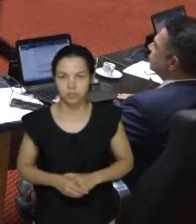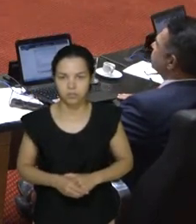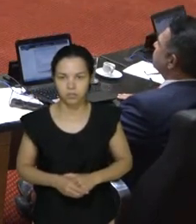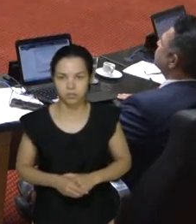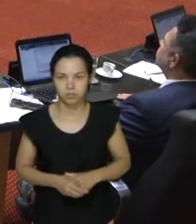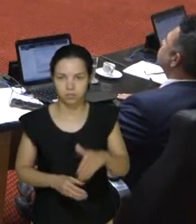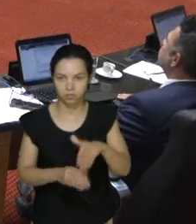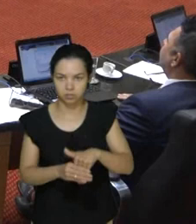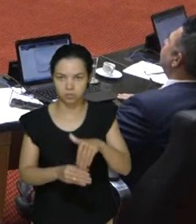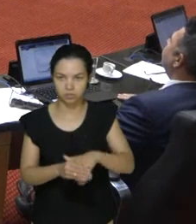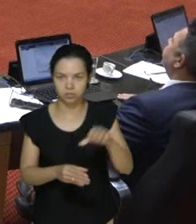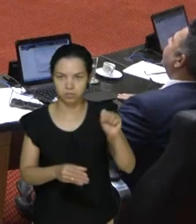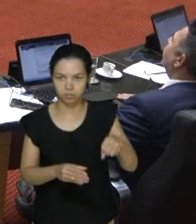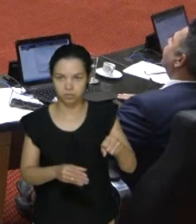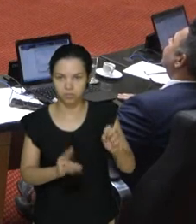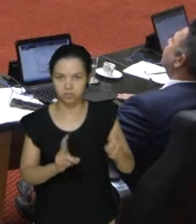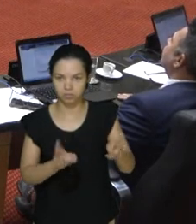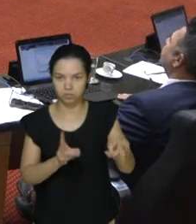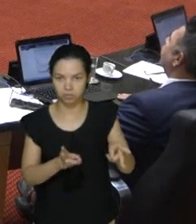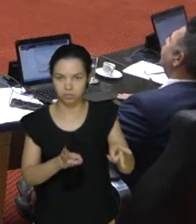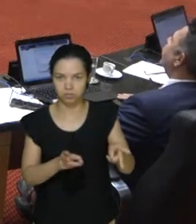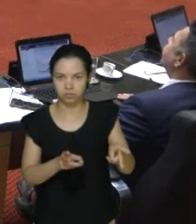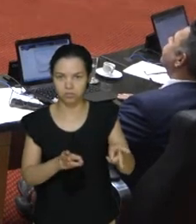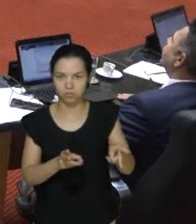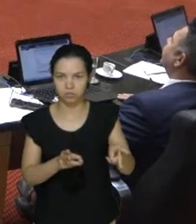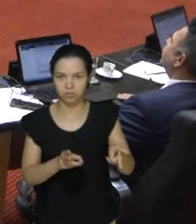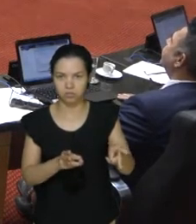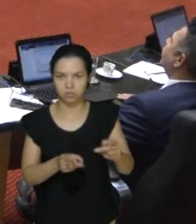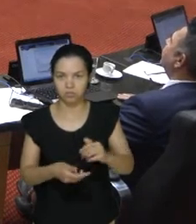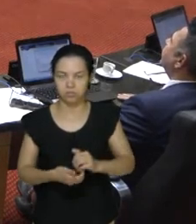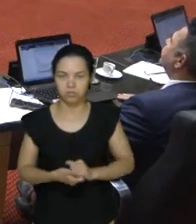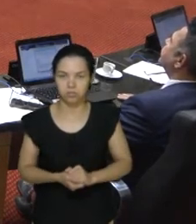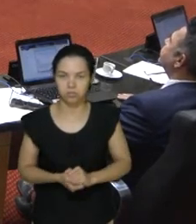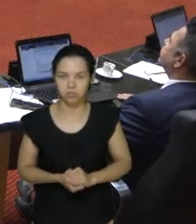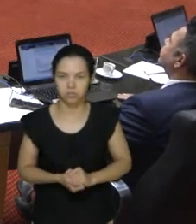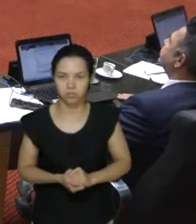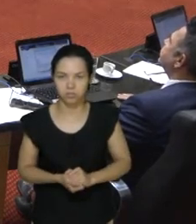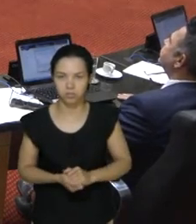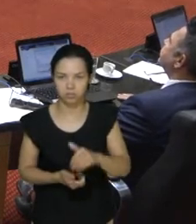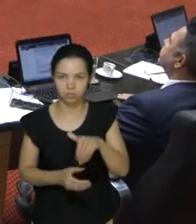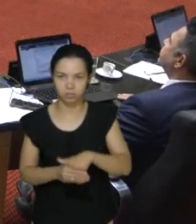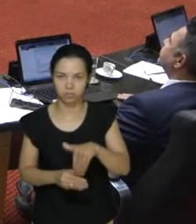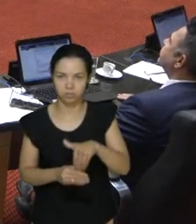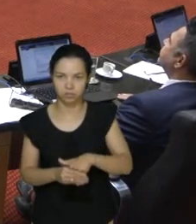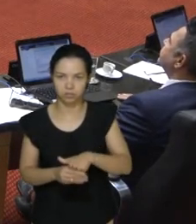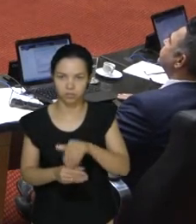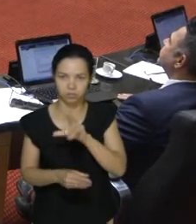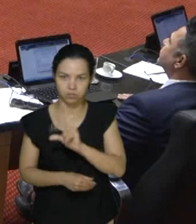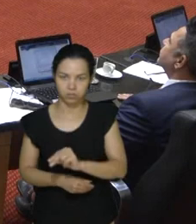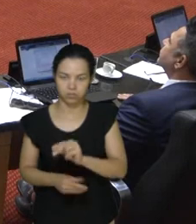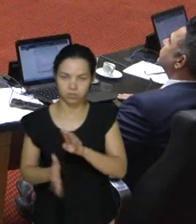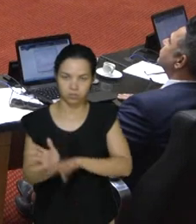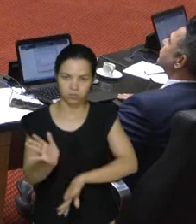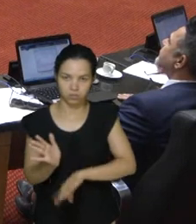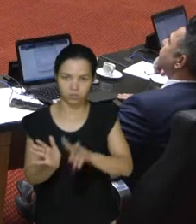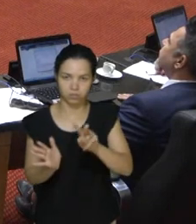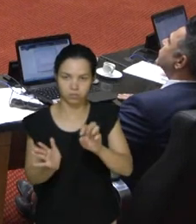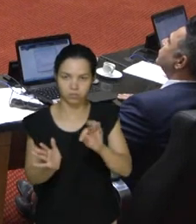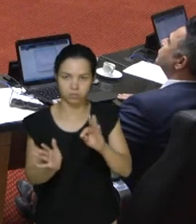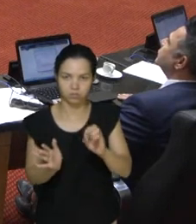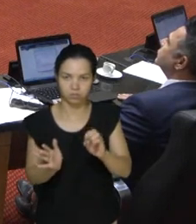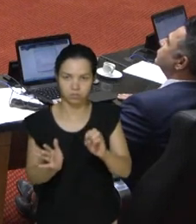Voto sim, mantém o veto, e voto não, rejeito o veto. Um